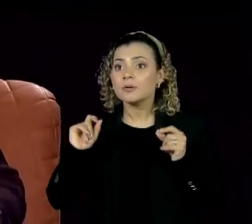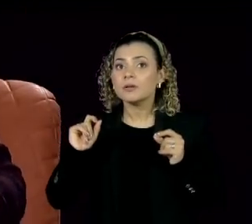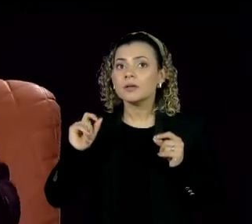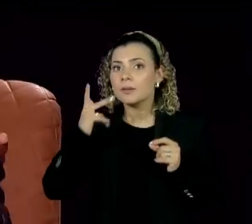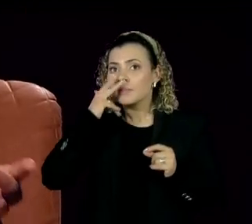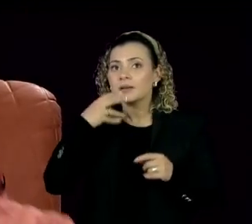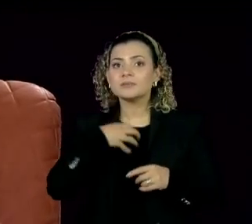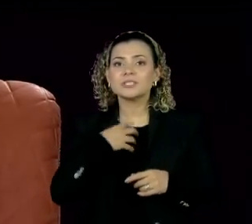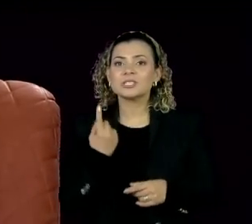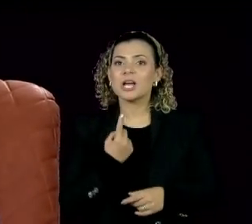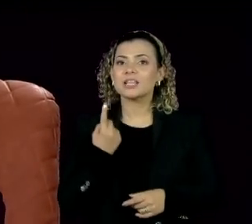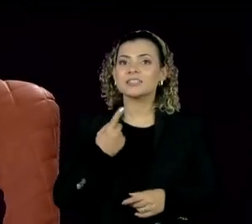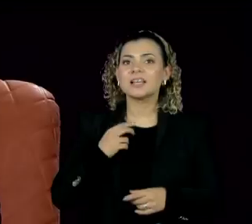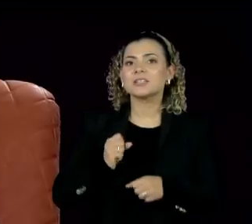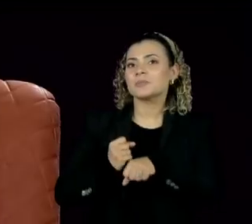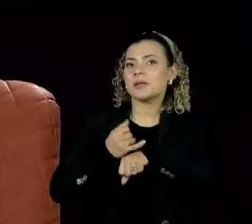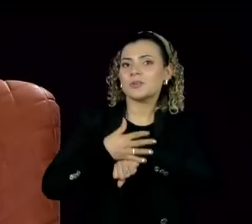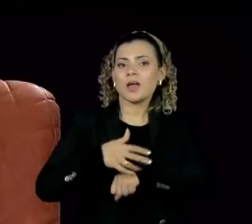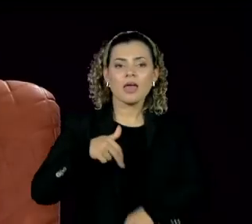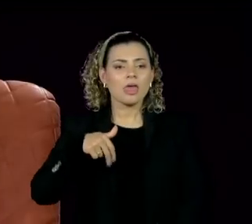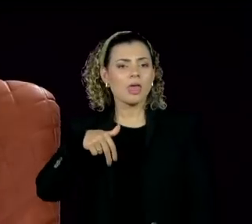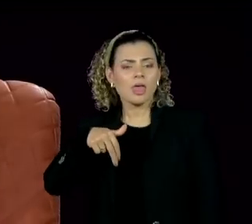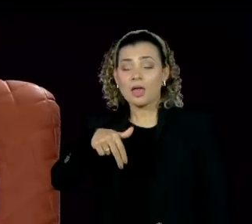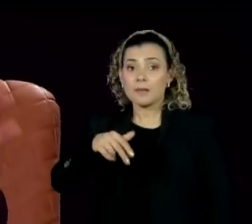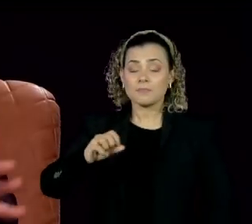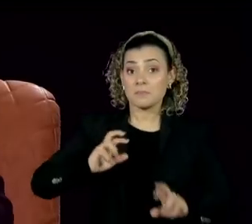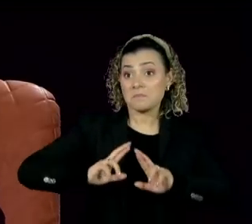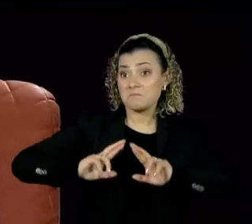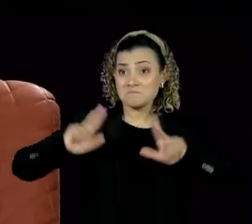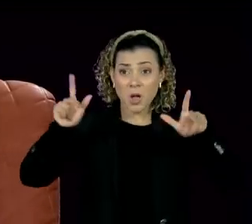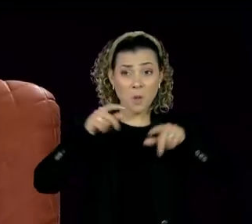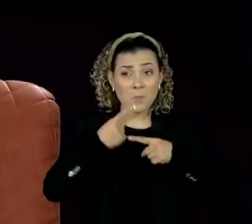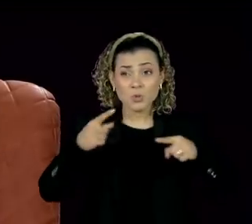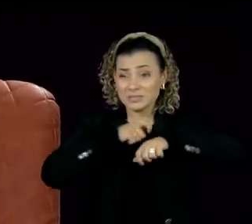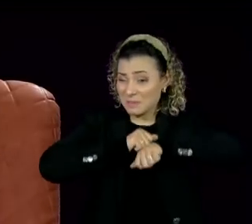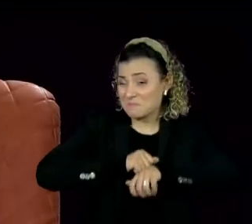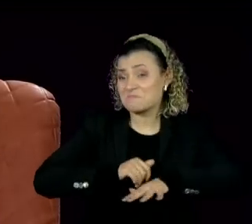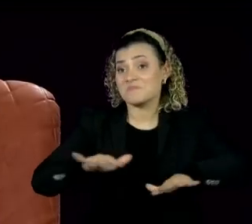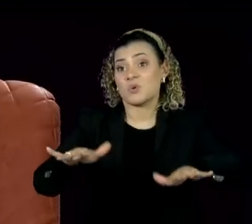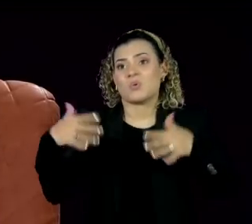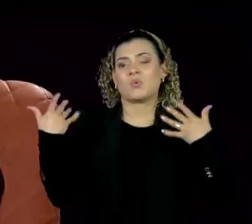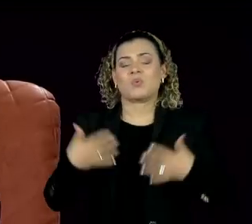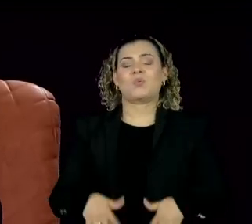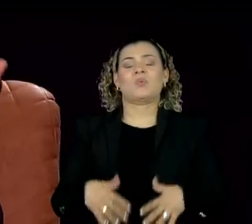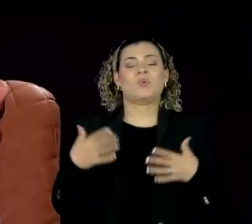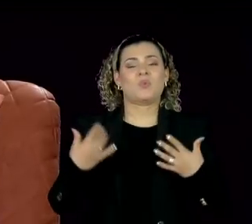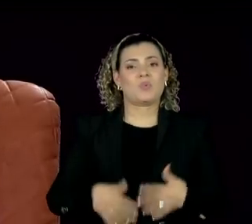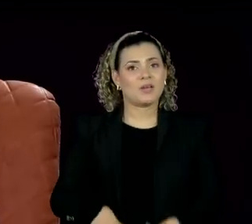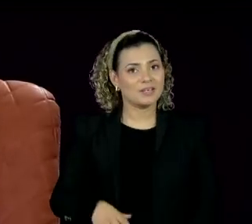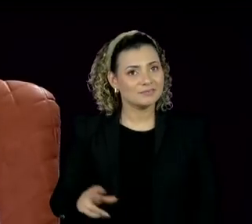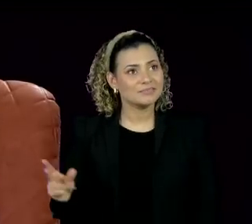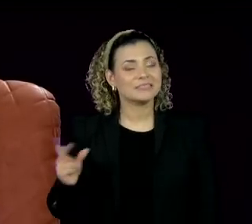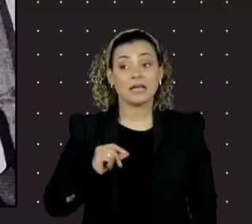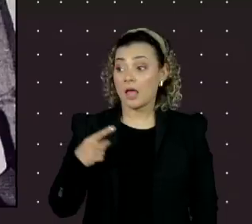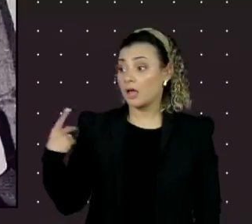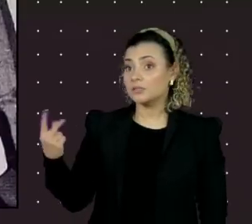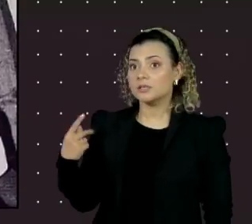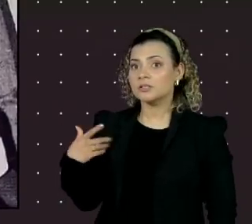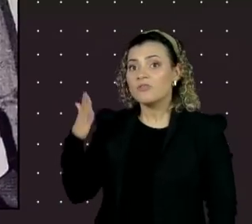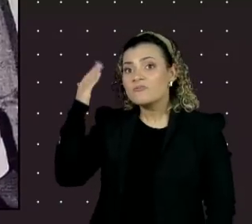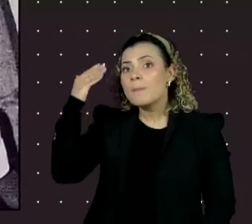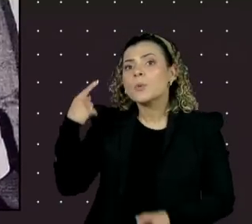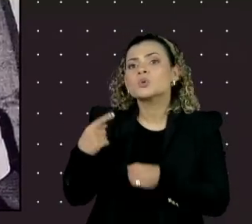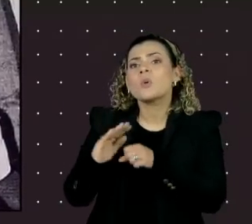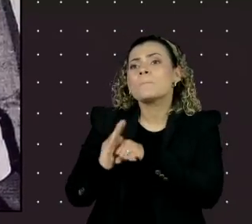caminhando, sozinho, de madrugada? Aquilo foi um estouro. E aí, a gente, que estava famoso no